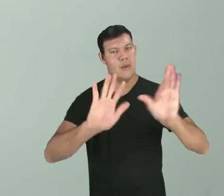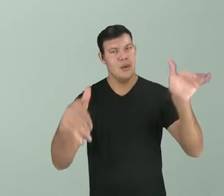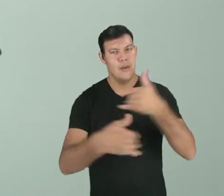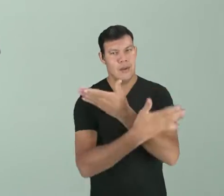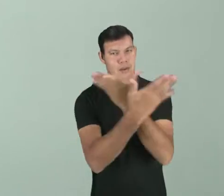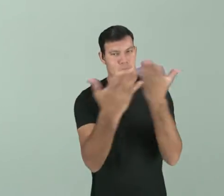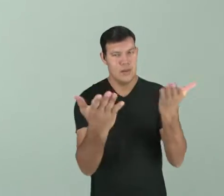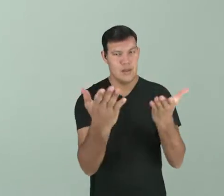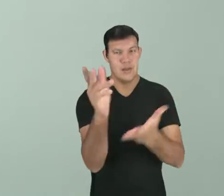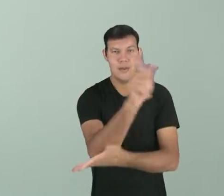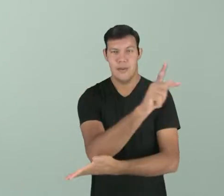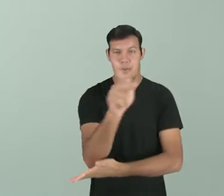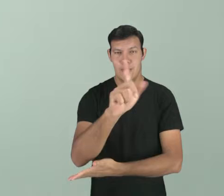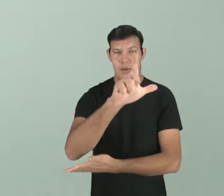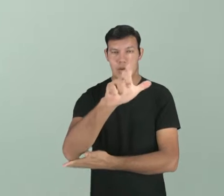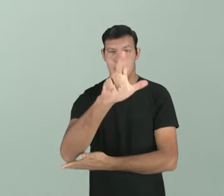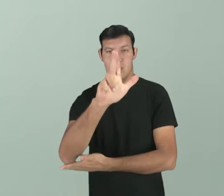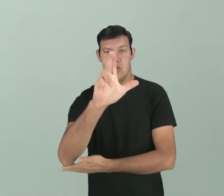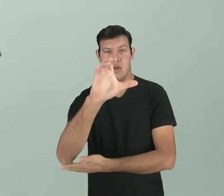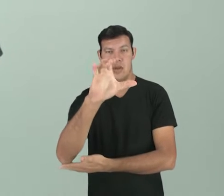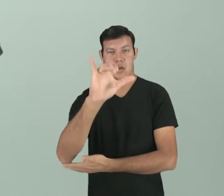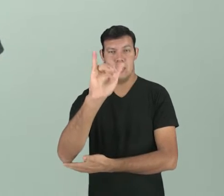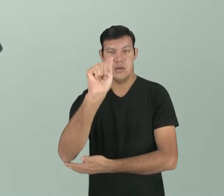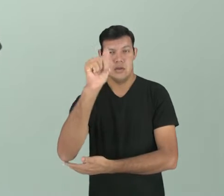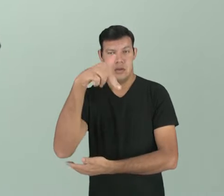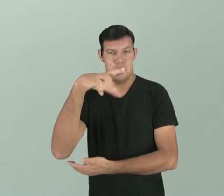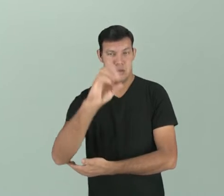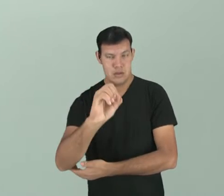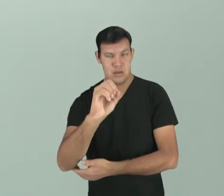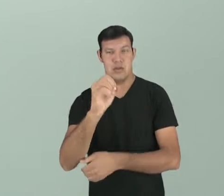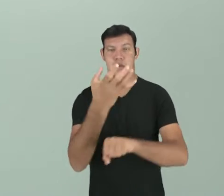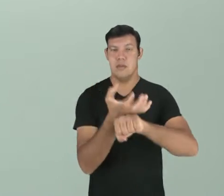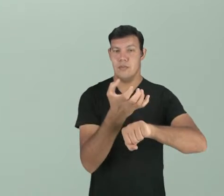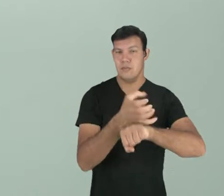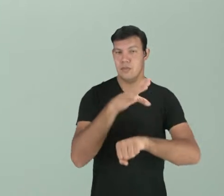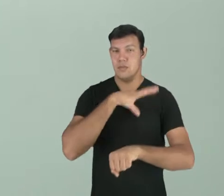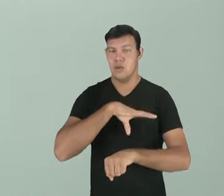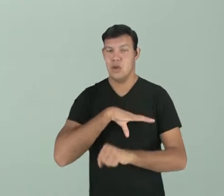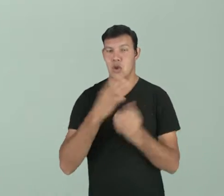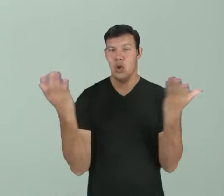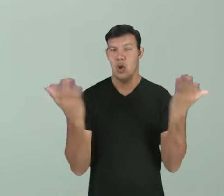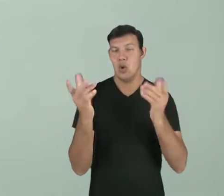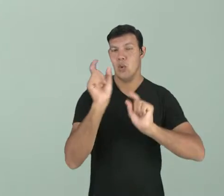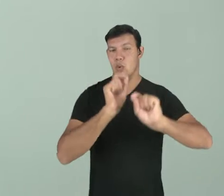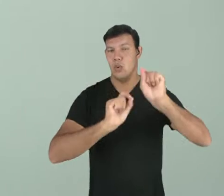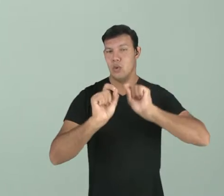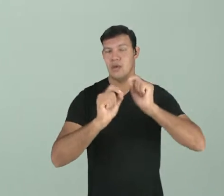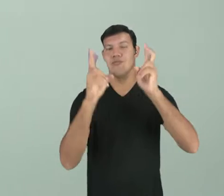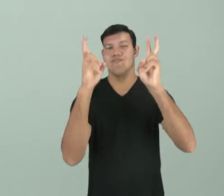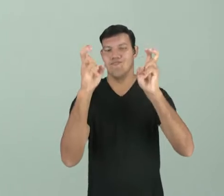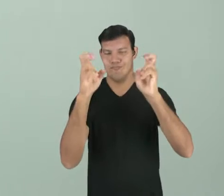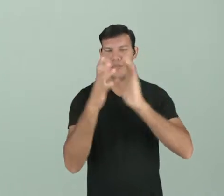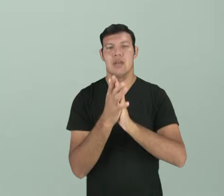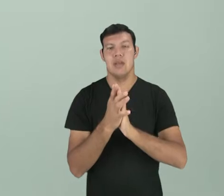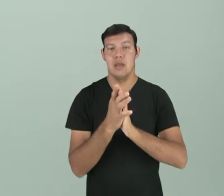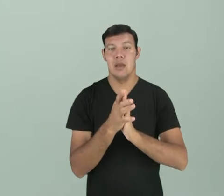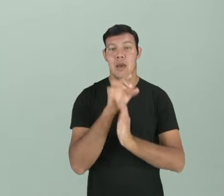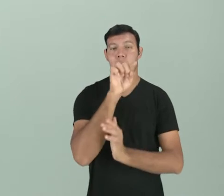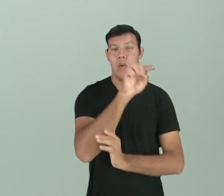Olá pessoal, eu sou o professor Luciano, de língua portuguesa, e hoje nós vamos falar sobre